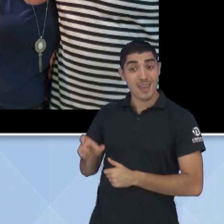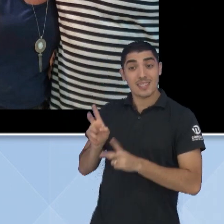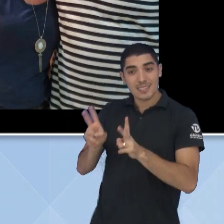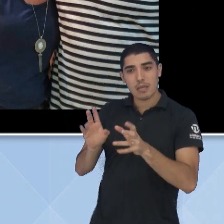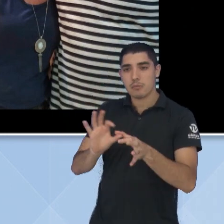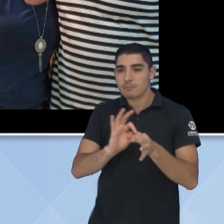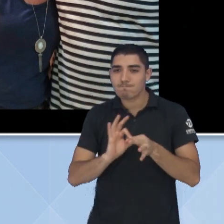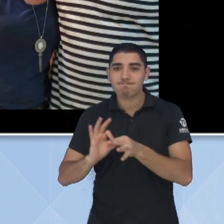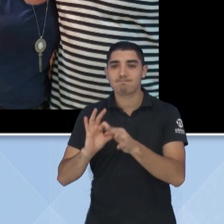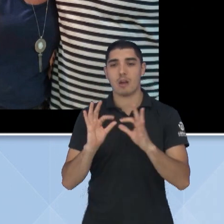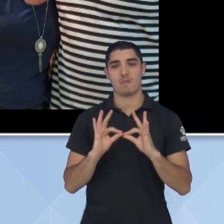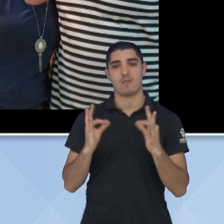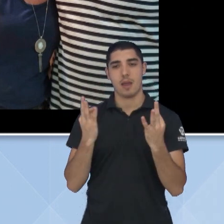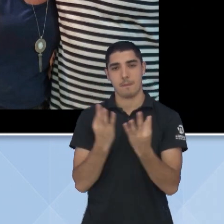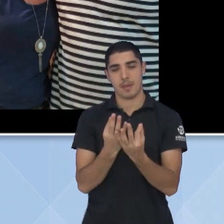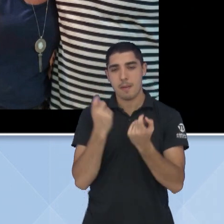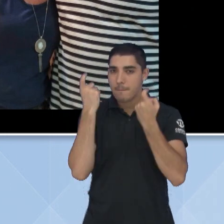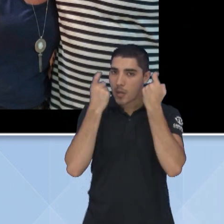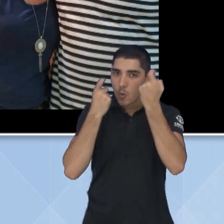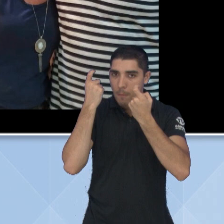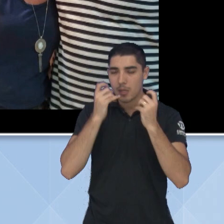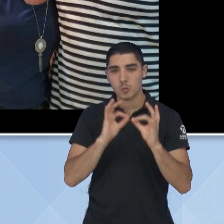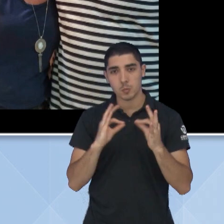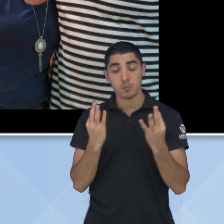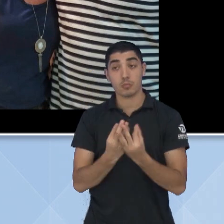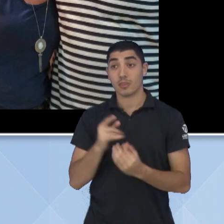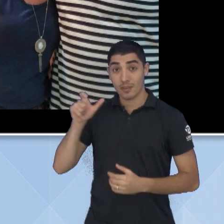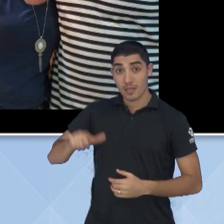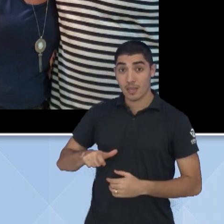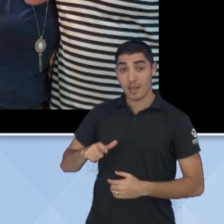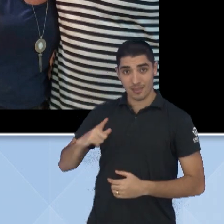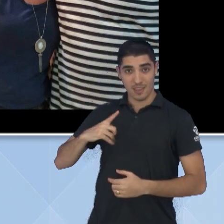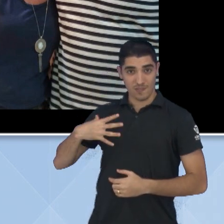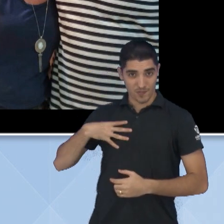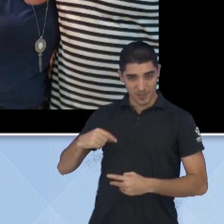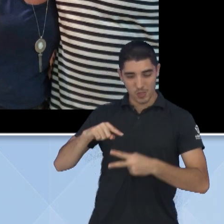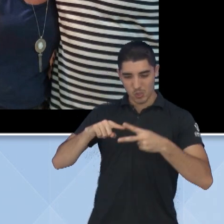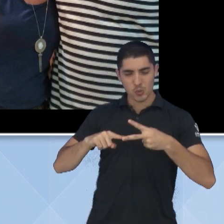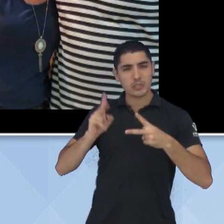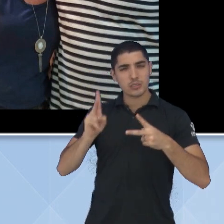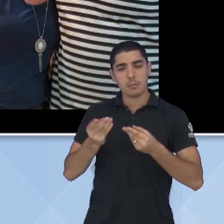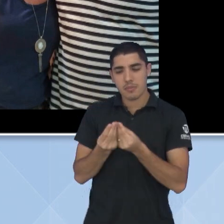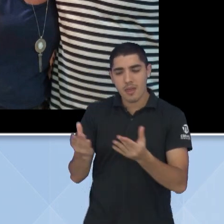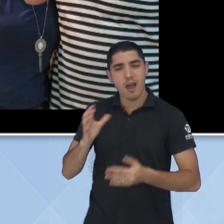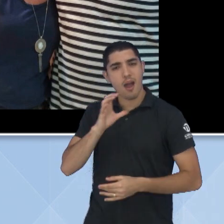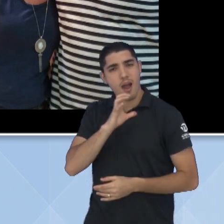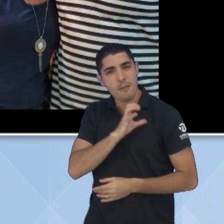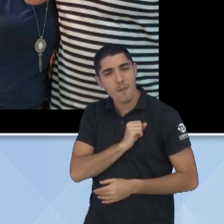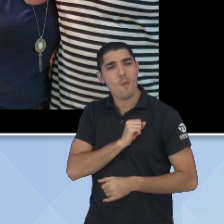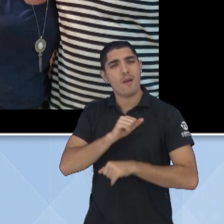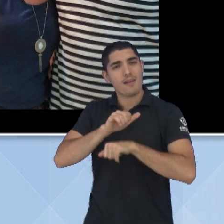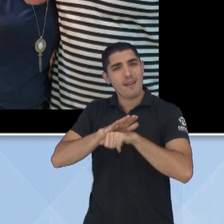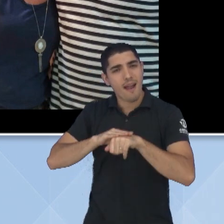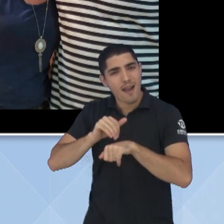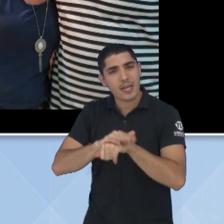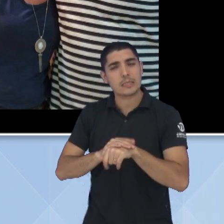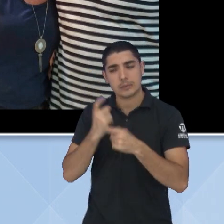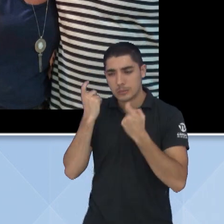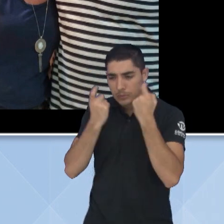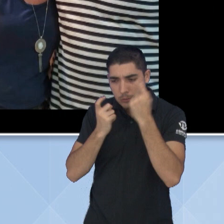da família. Como pai, sempre muito amoroso, extremamente dedicado, carinhoso, muito afetuoso e